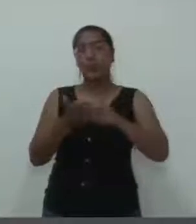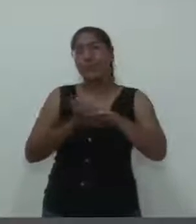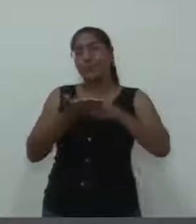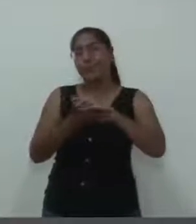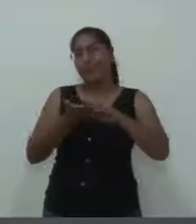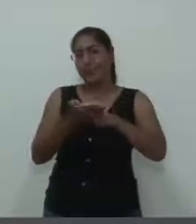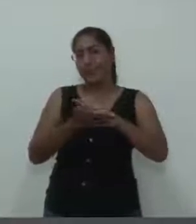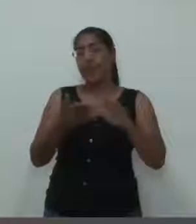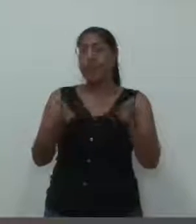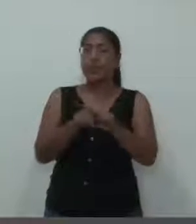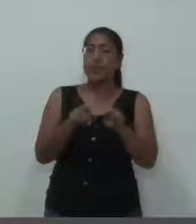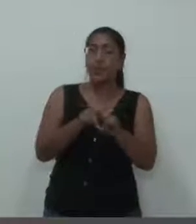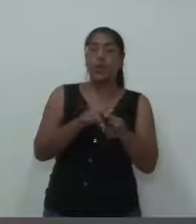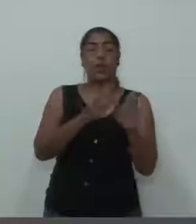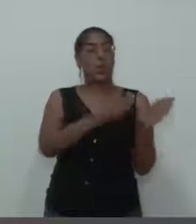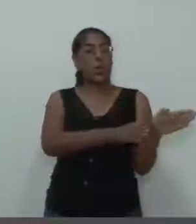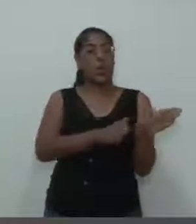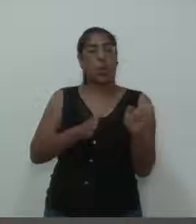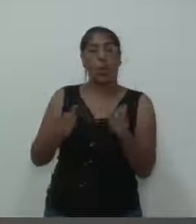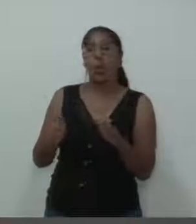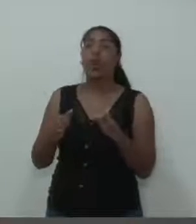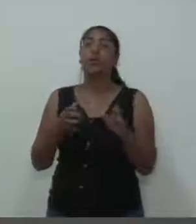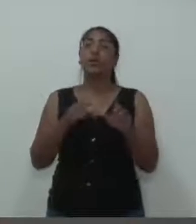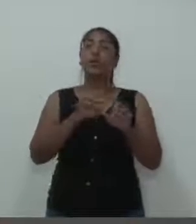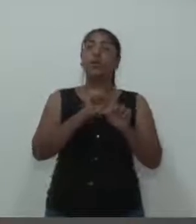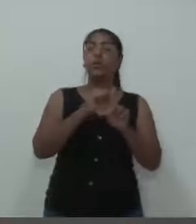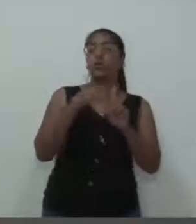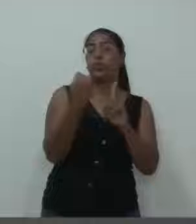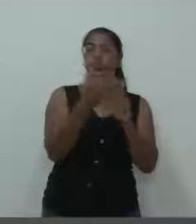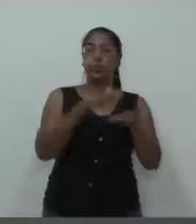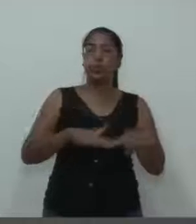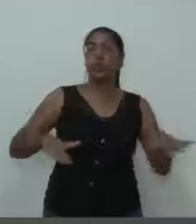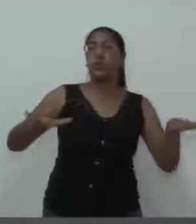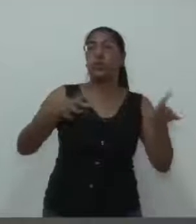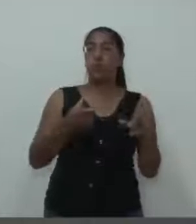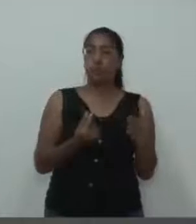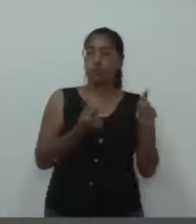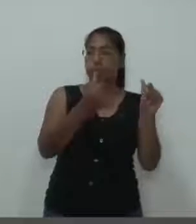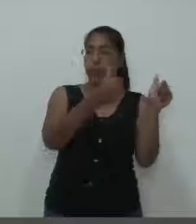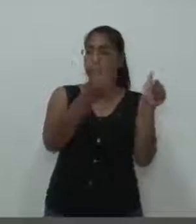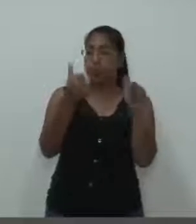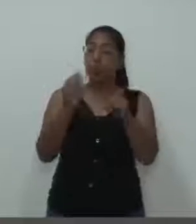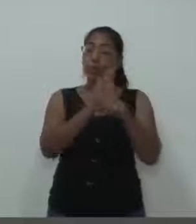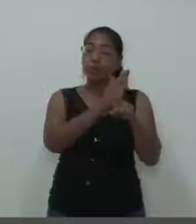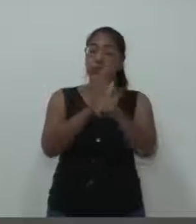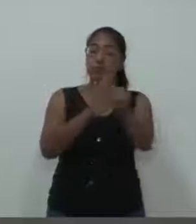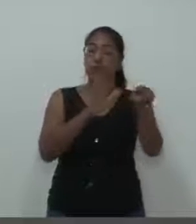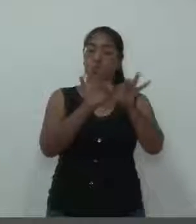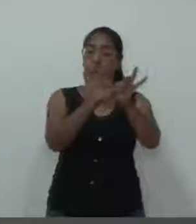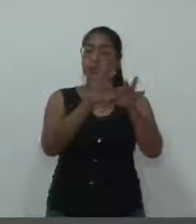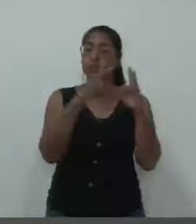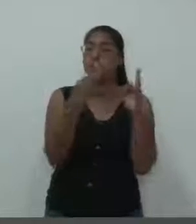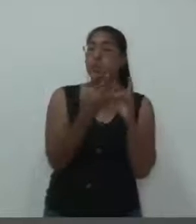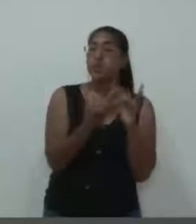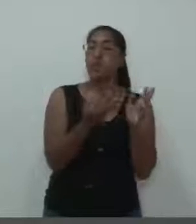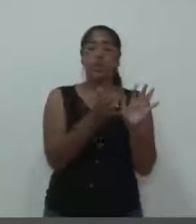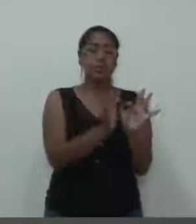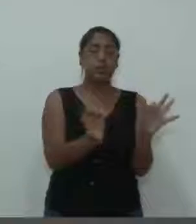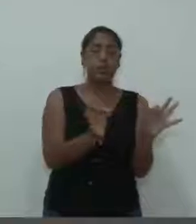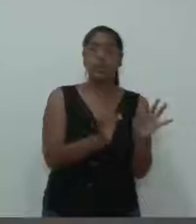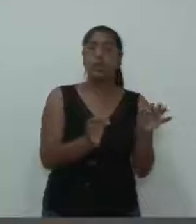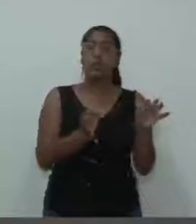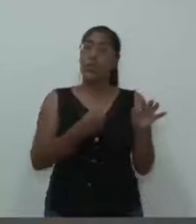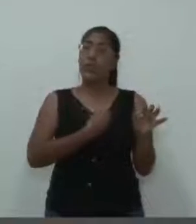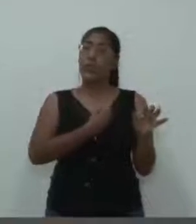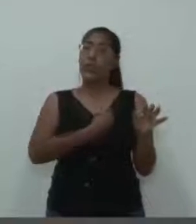econômica em que a organização do trabalho permita aos membros da família viverem juntos com bem-estar e estabilidade. A gente está falando aqui, está batendo